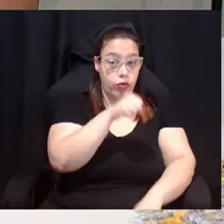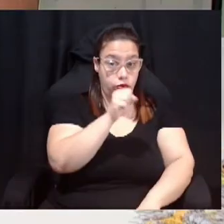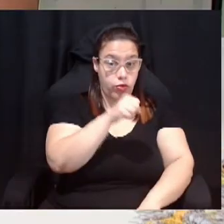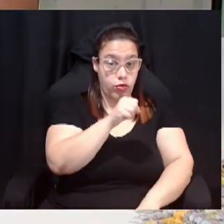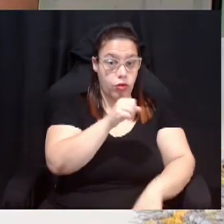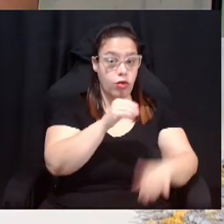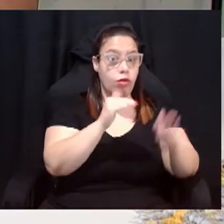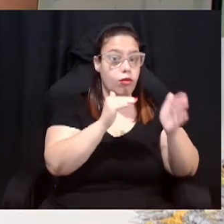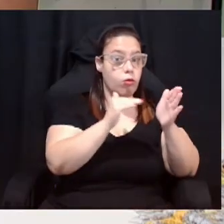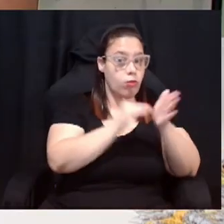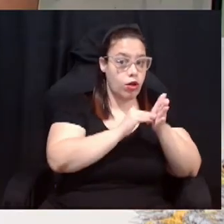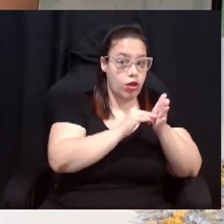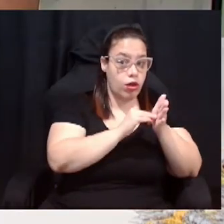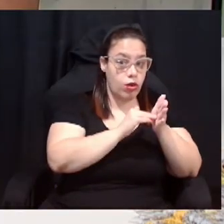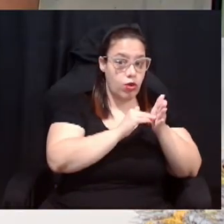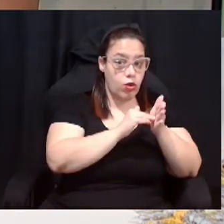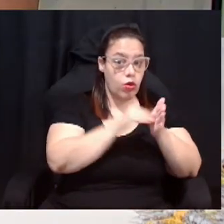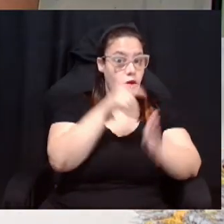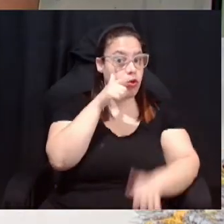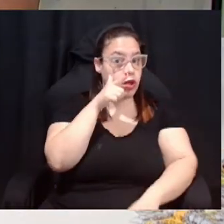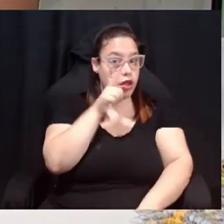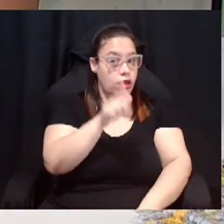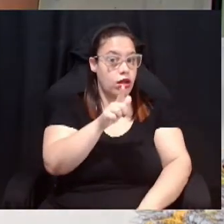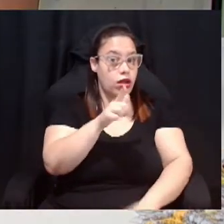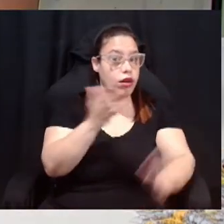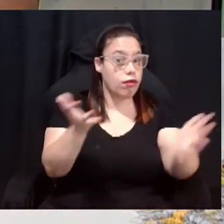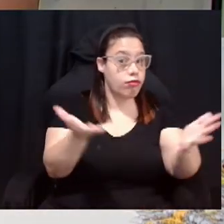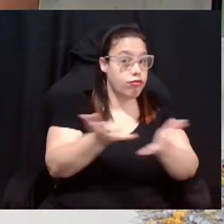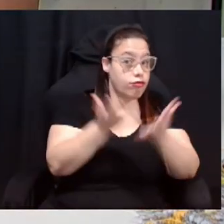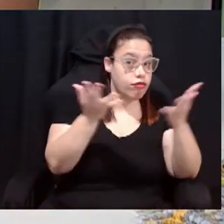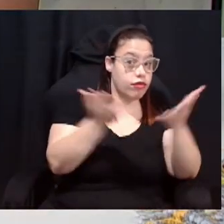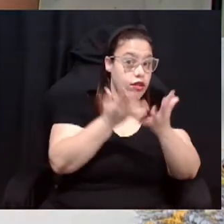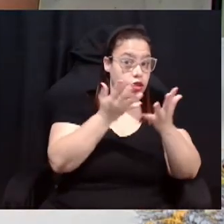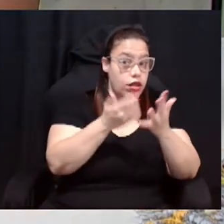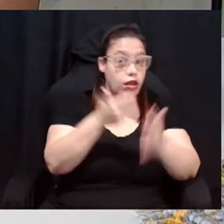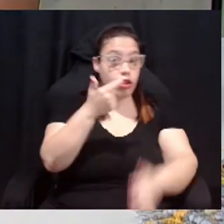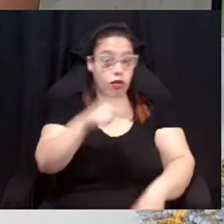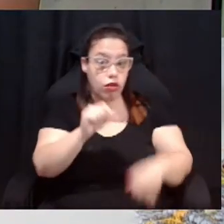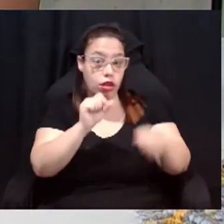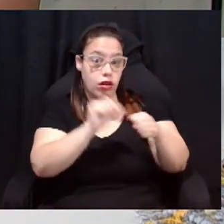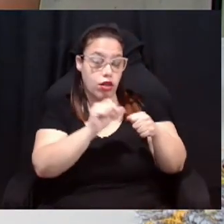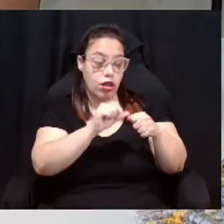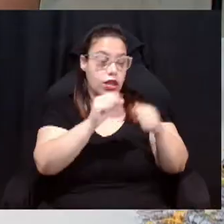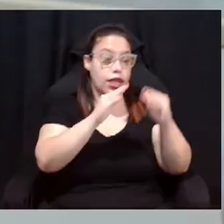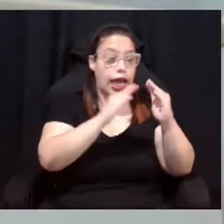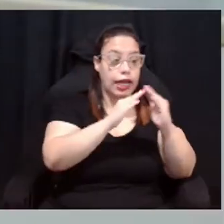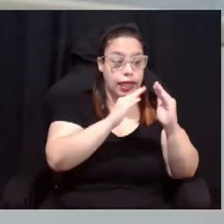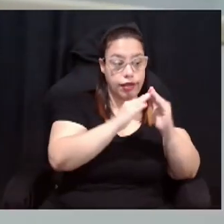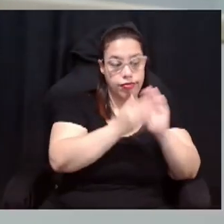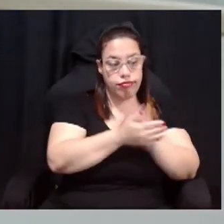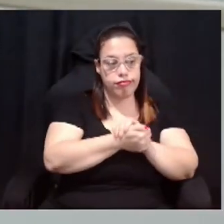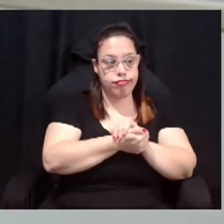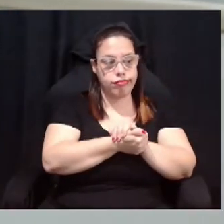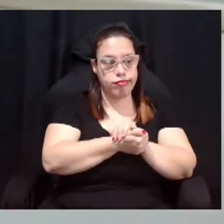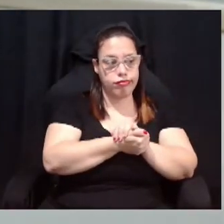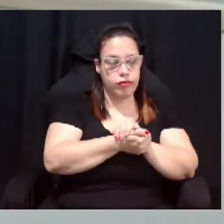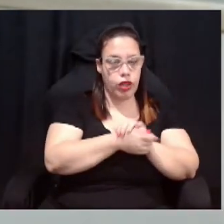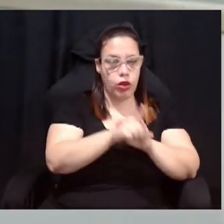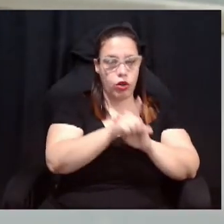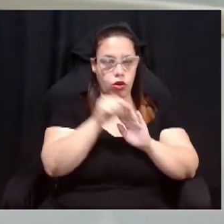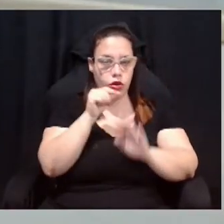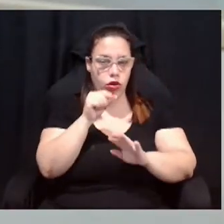gente conseguir incentivar elas a replicar essas peças lá fora. Então tem essa questão, pega uma peça que não